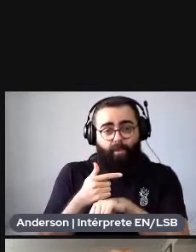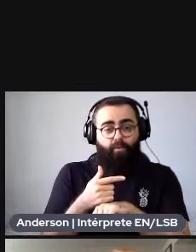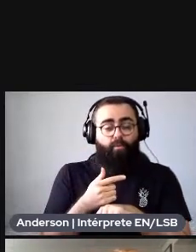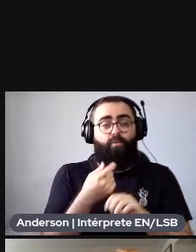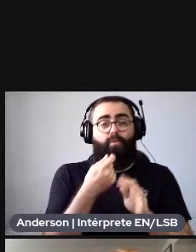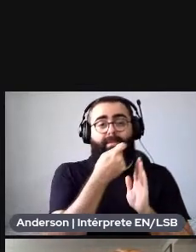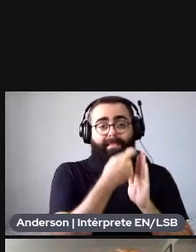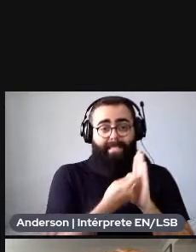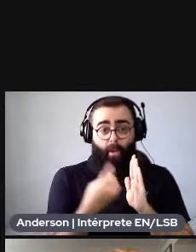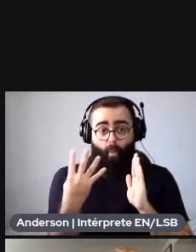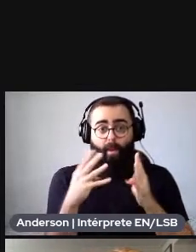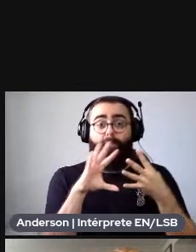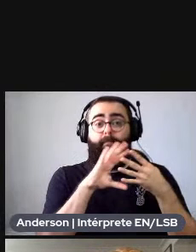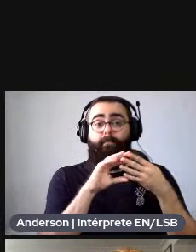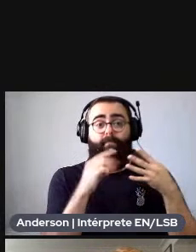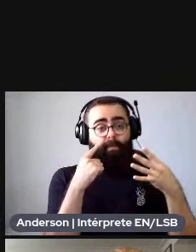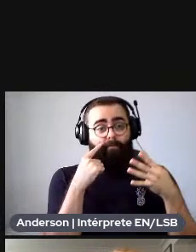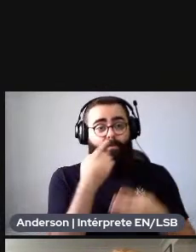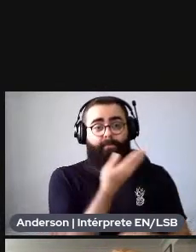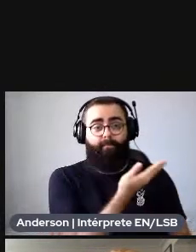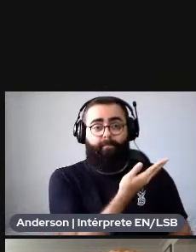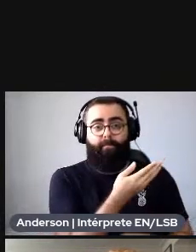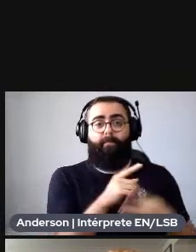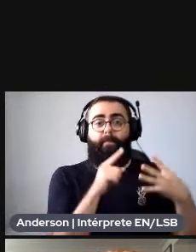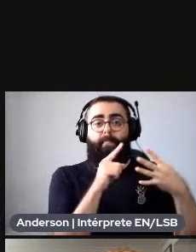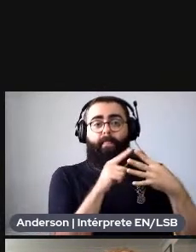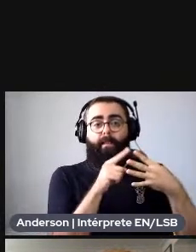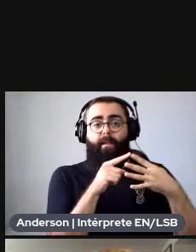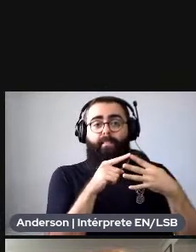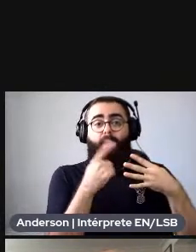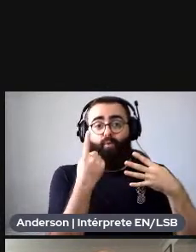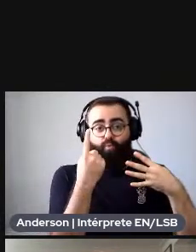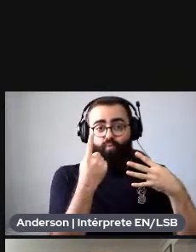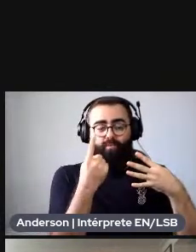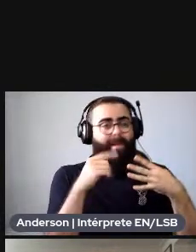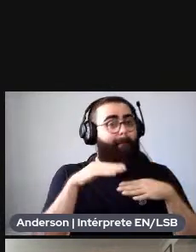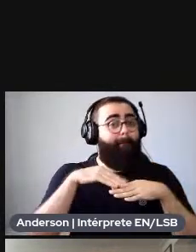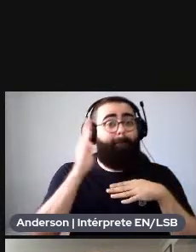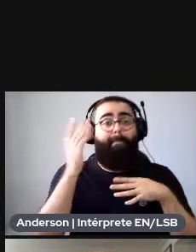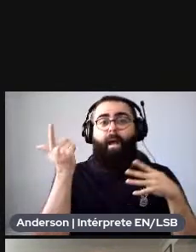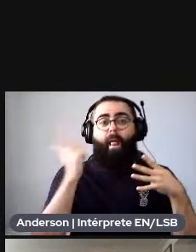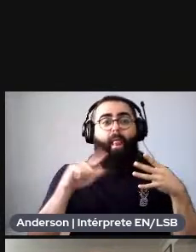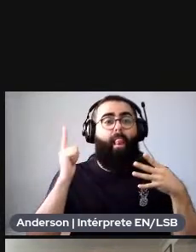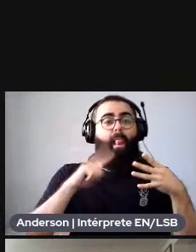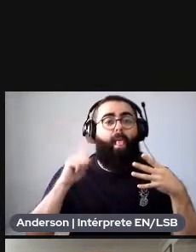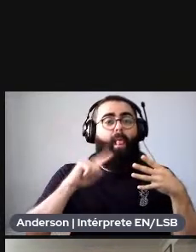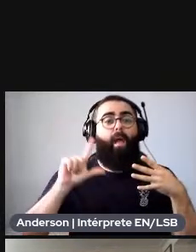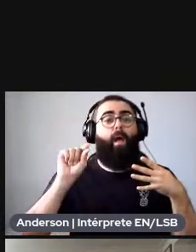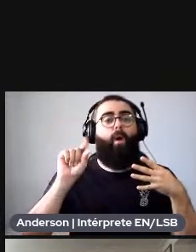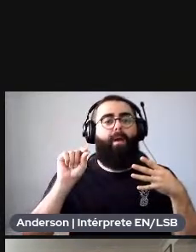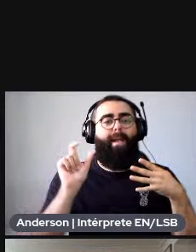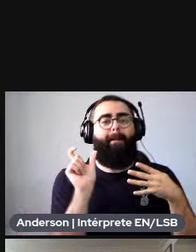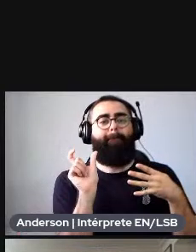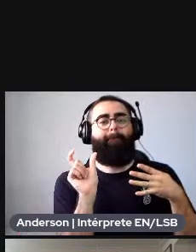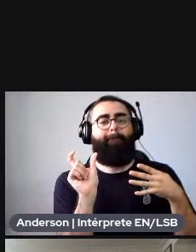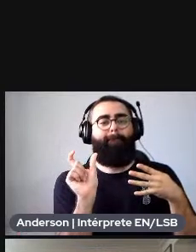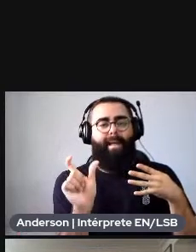texto 1, o lexema fundamental é cartridge, que ocorre 8 vezes em 97